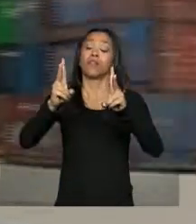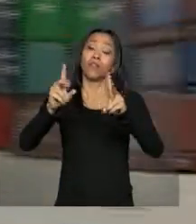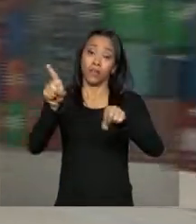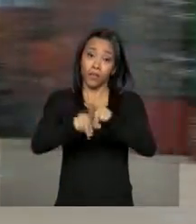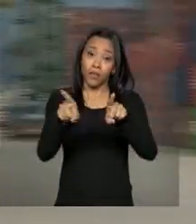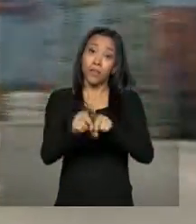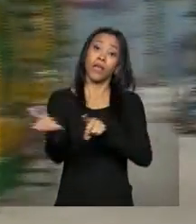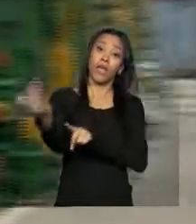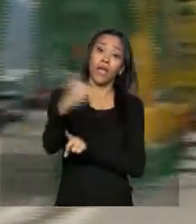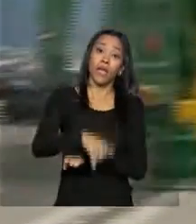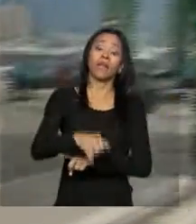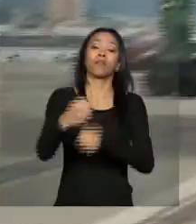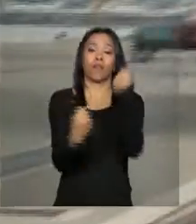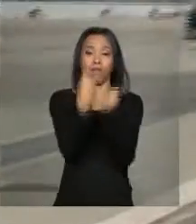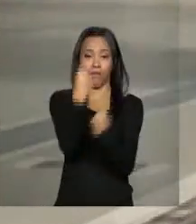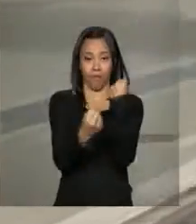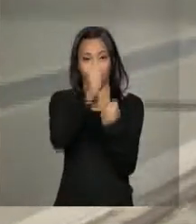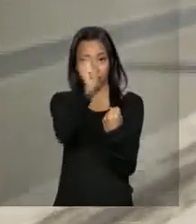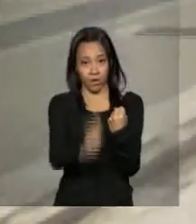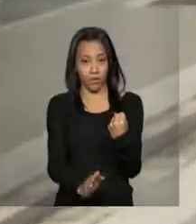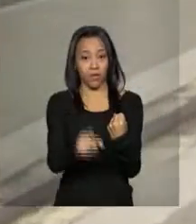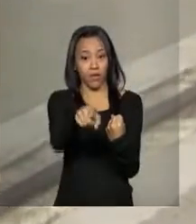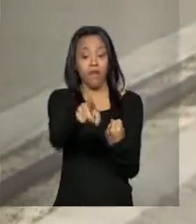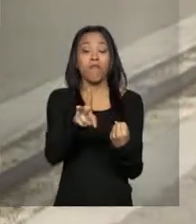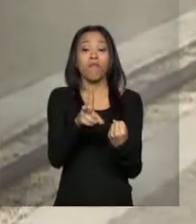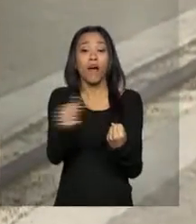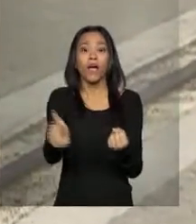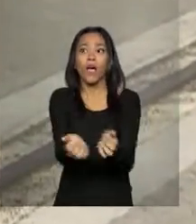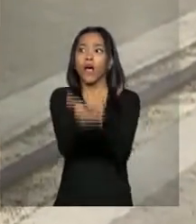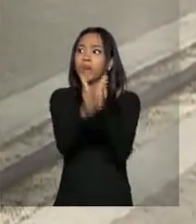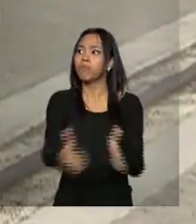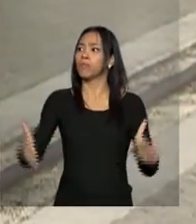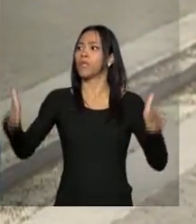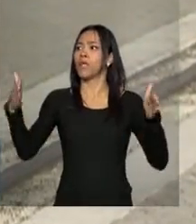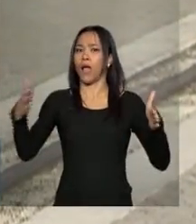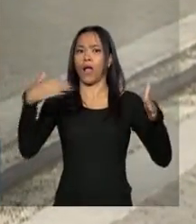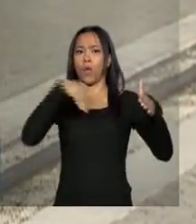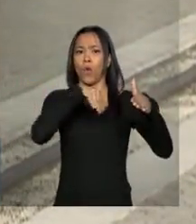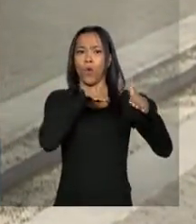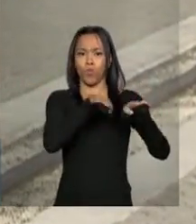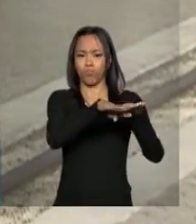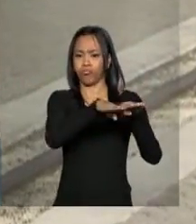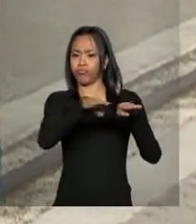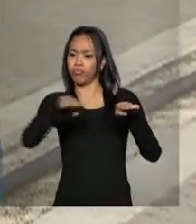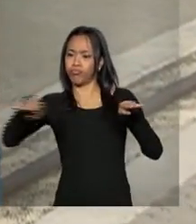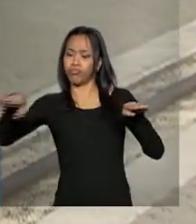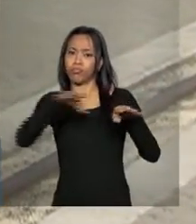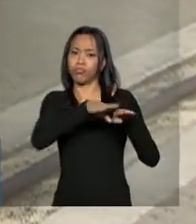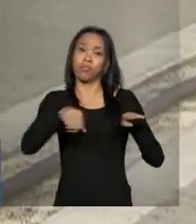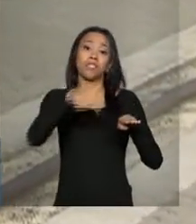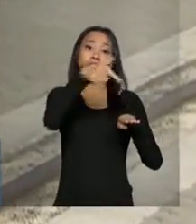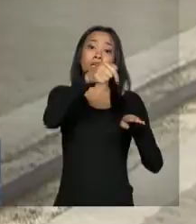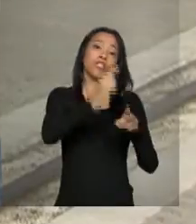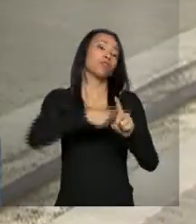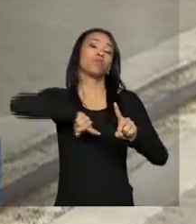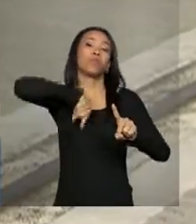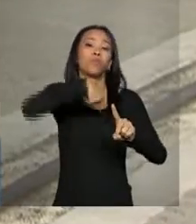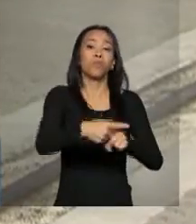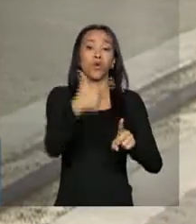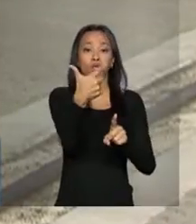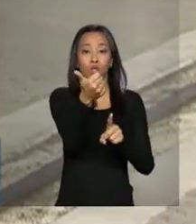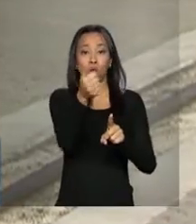veículos. As obras vão ampliar a capacidade de armazenamento de 7 mil para 12 mil carros. As melhorias vão